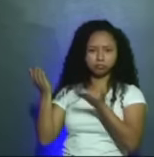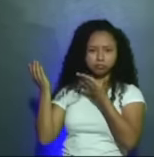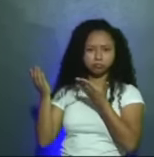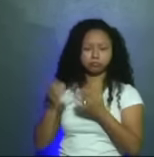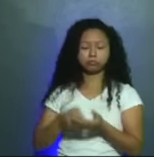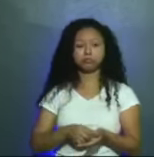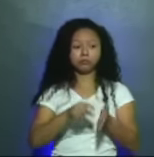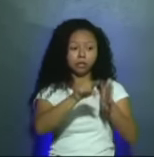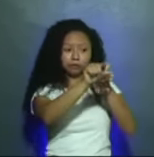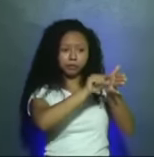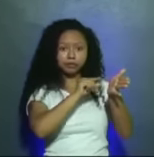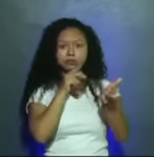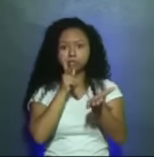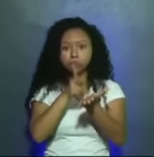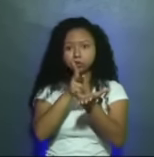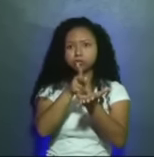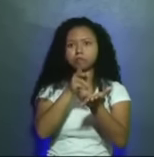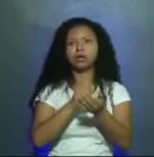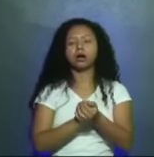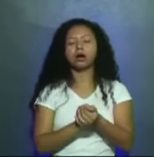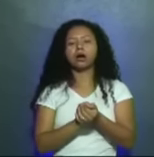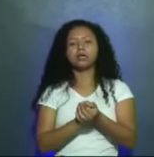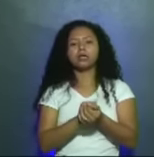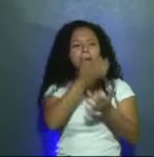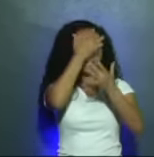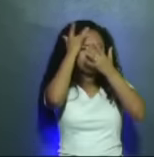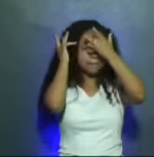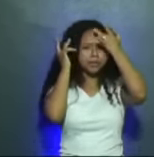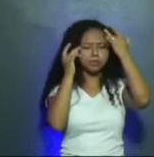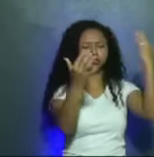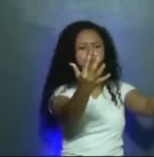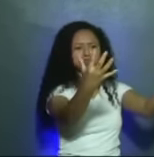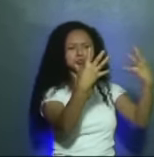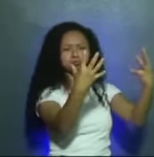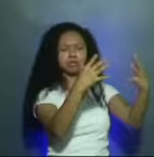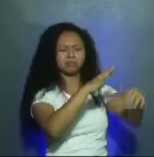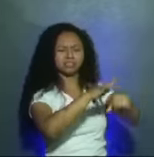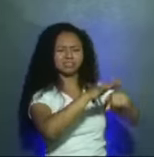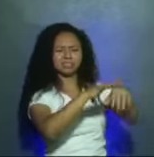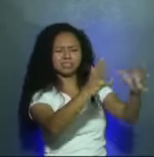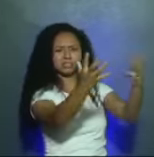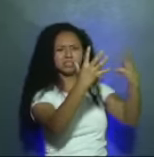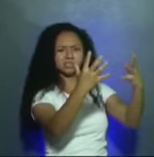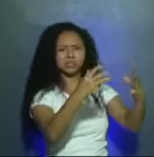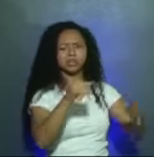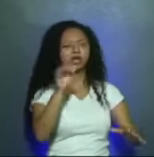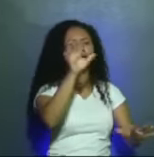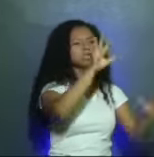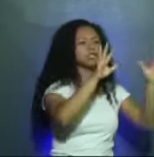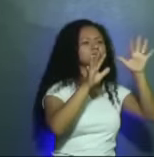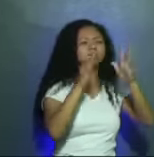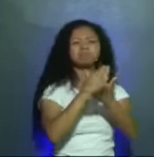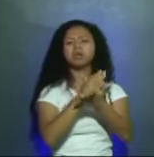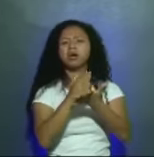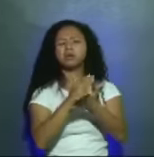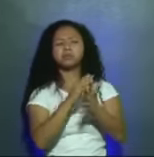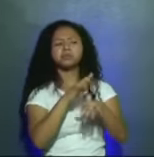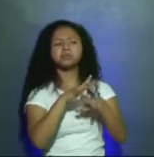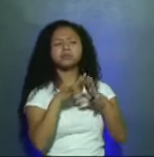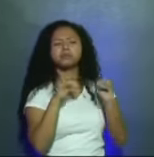versículo: imporão as mãos sobre os doentes e alguns ficarão curados?